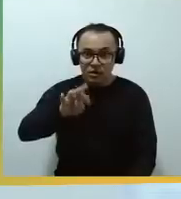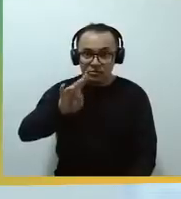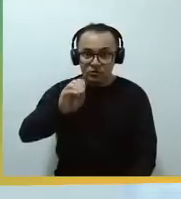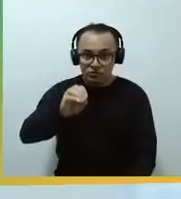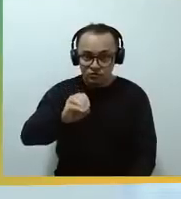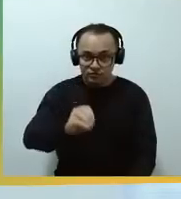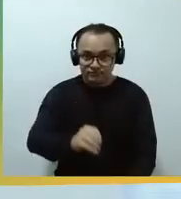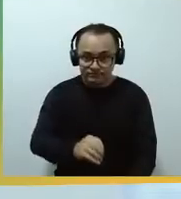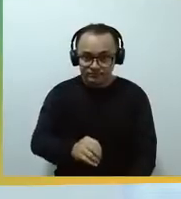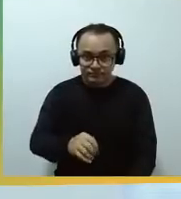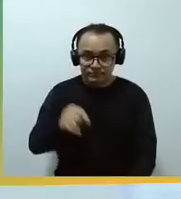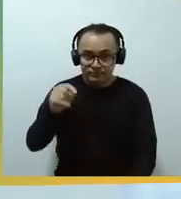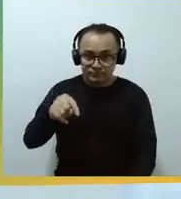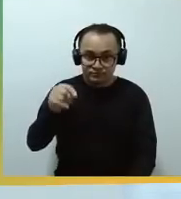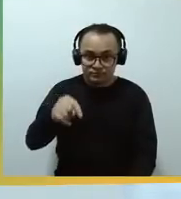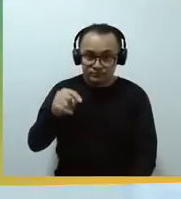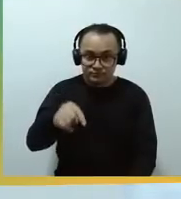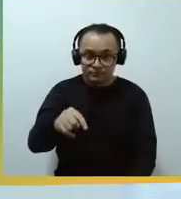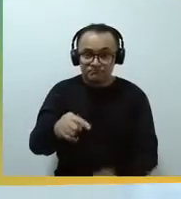Diante de tudo exposto aqui,